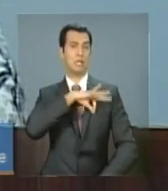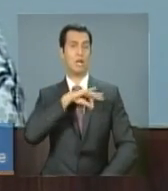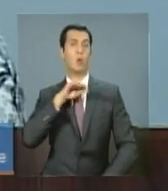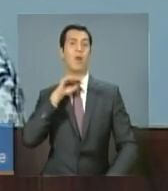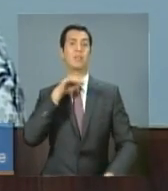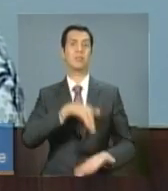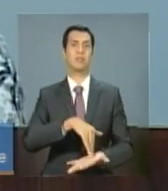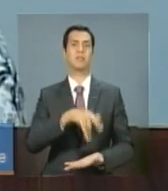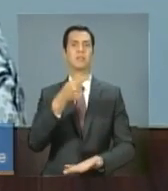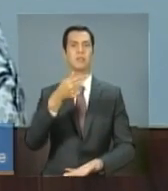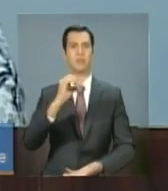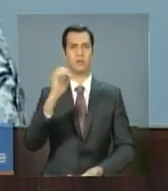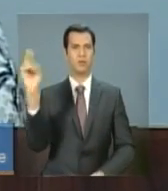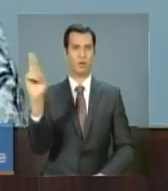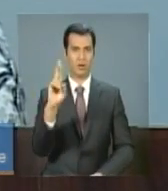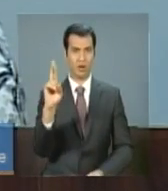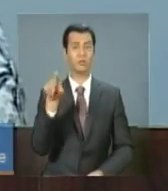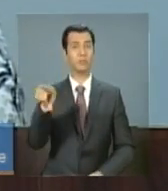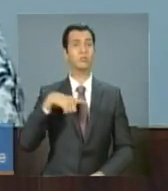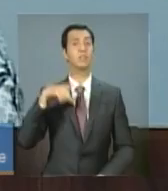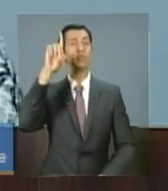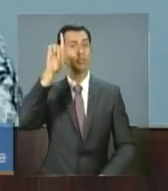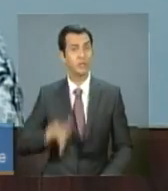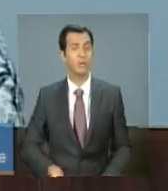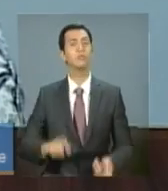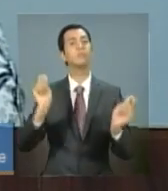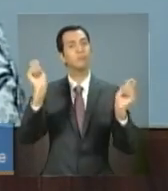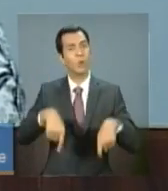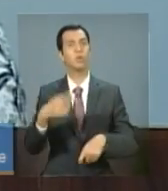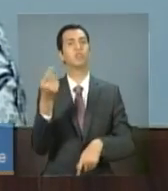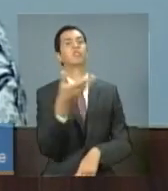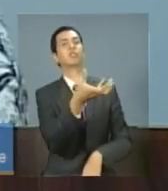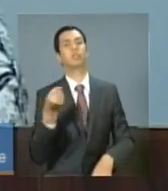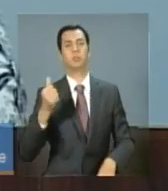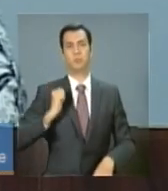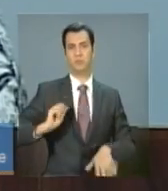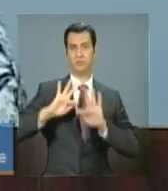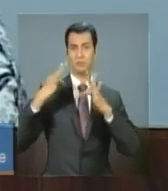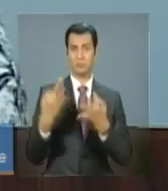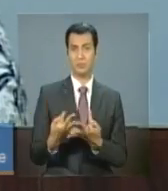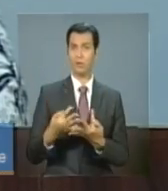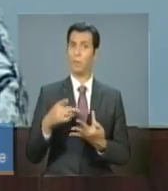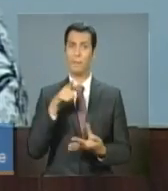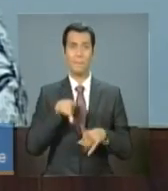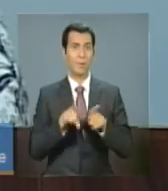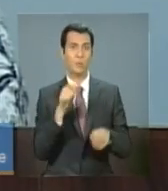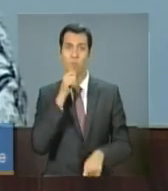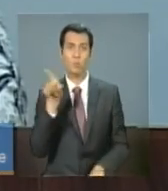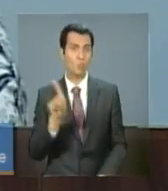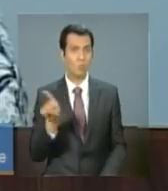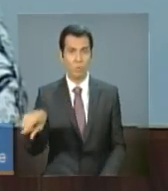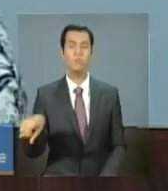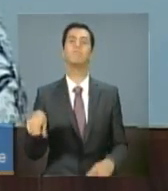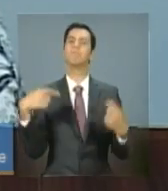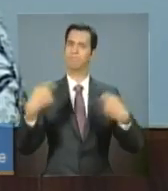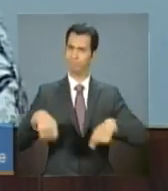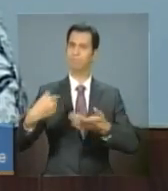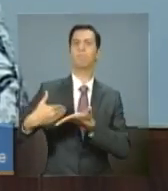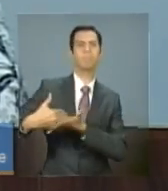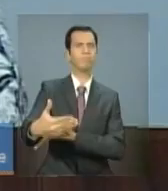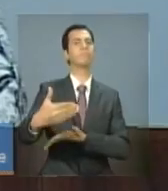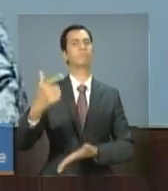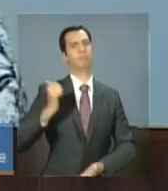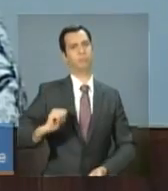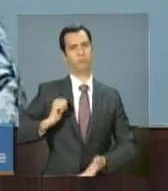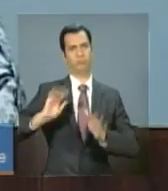de receber o Bolsa Família e que ainda não estão recebendo, passem a receber o Bolsa Família. Então, a primeira ação estratégica e fundamental